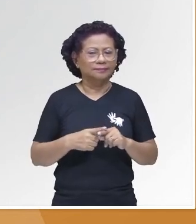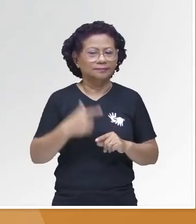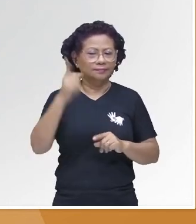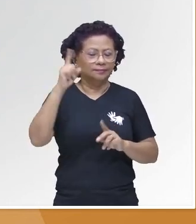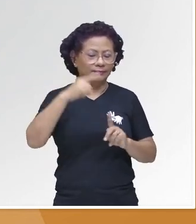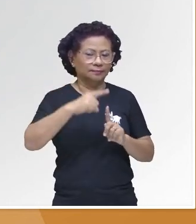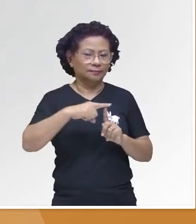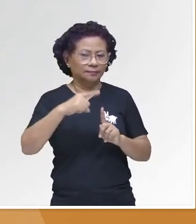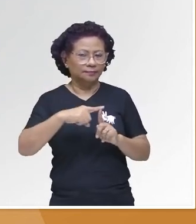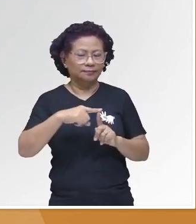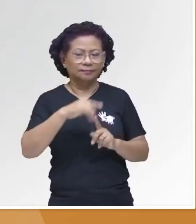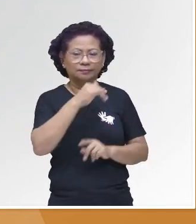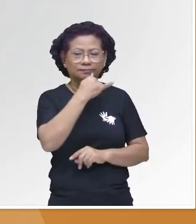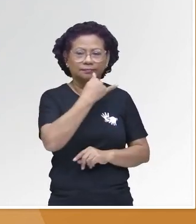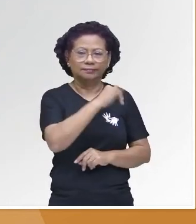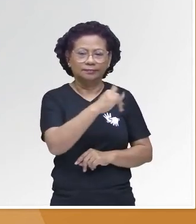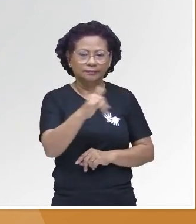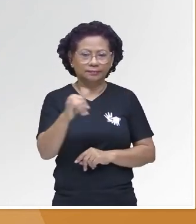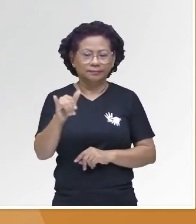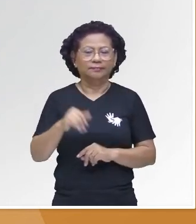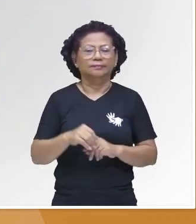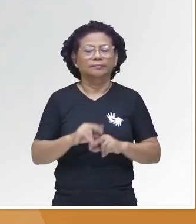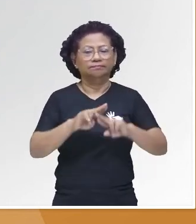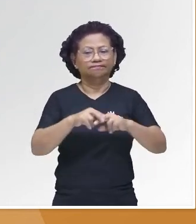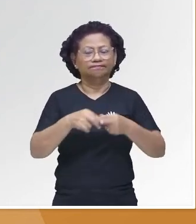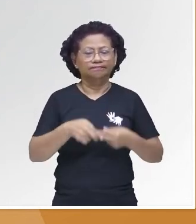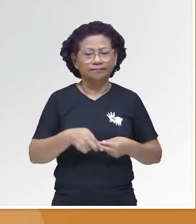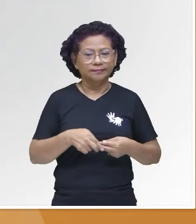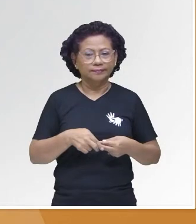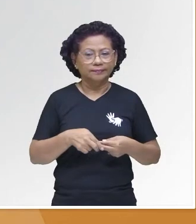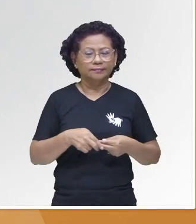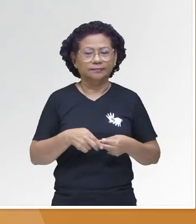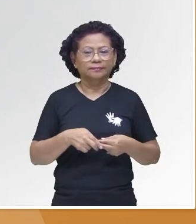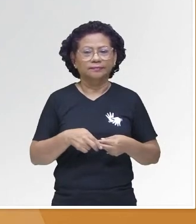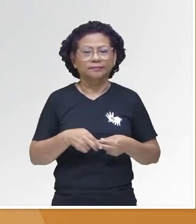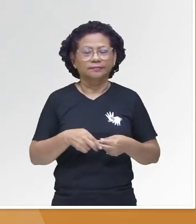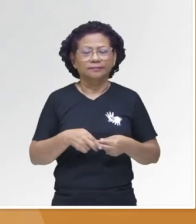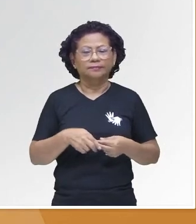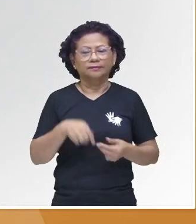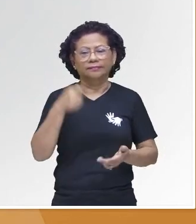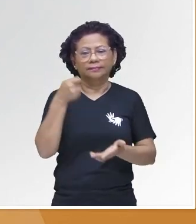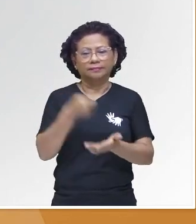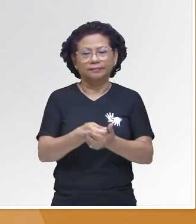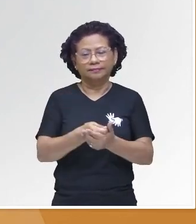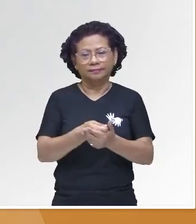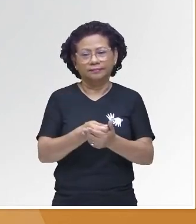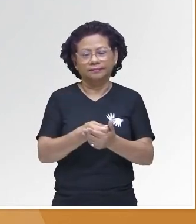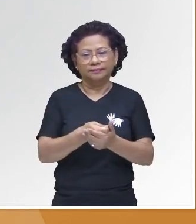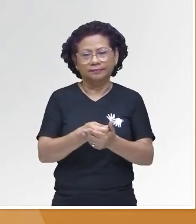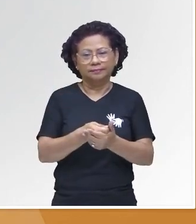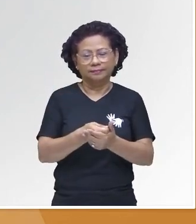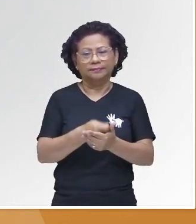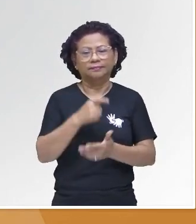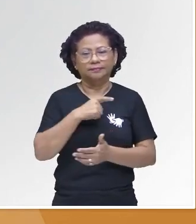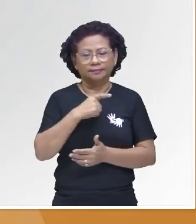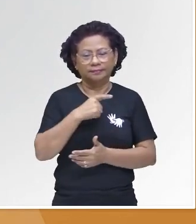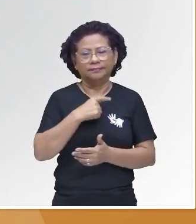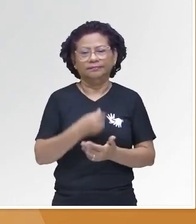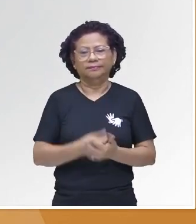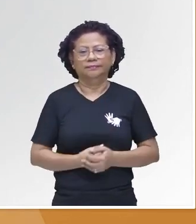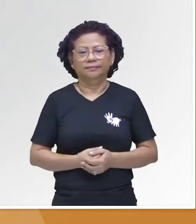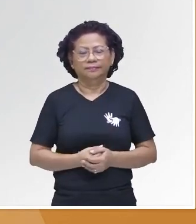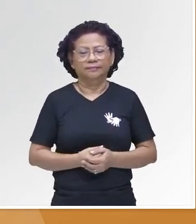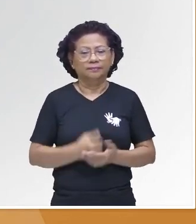energia. Por isso que ainda não é tão investida, tá? Mais investida nos países